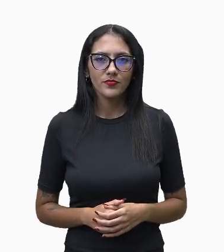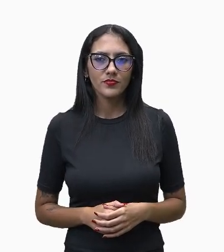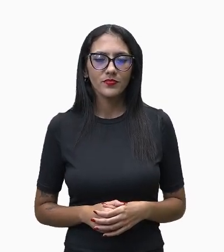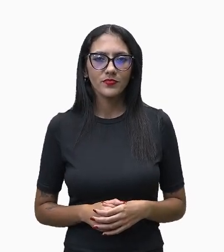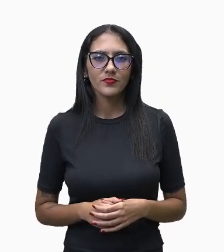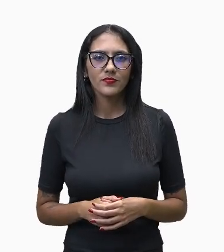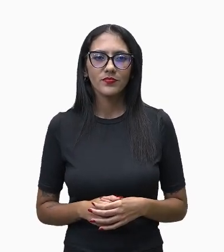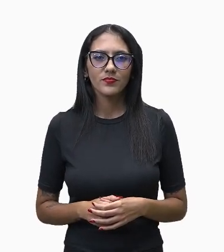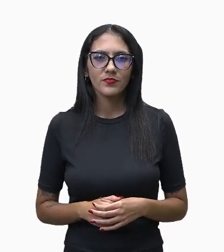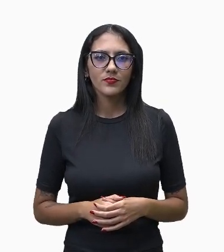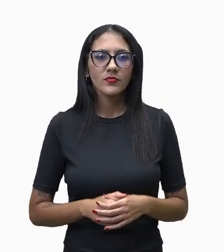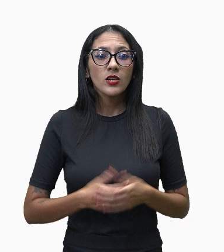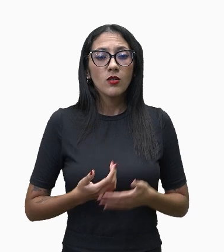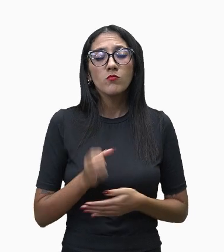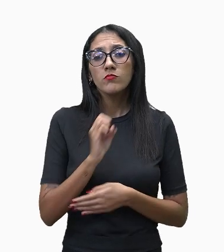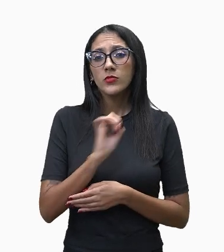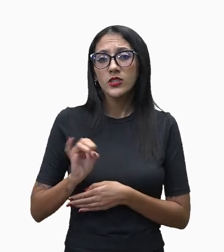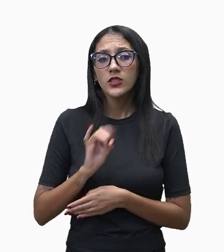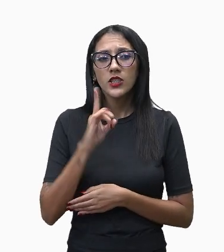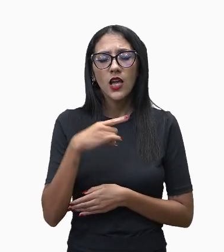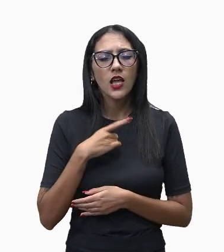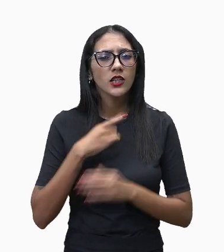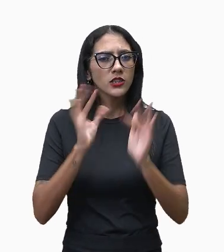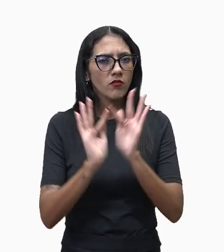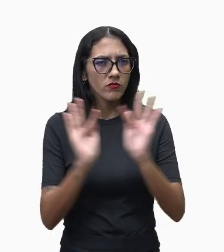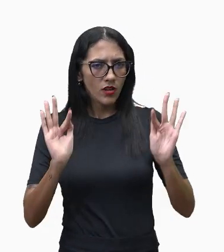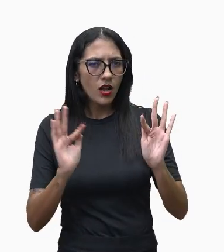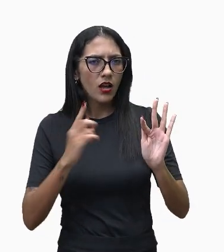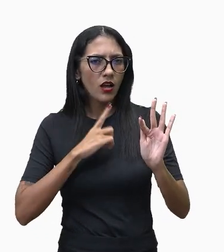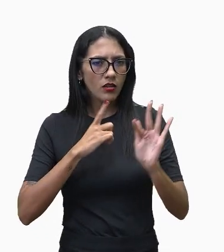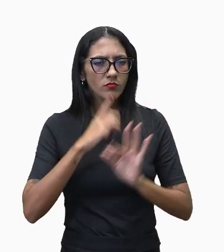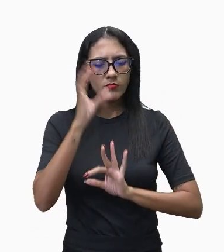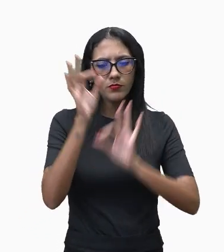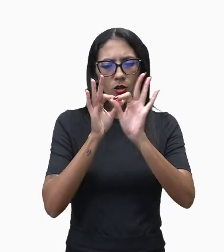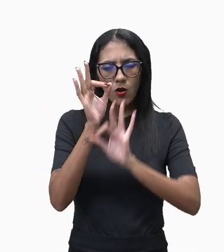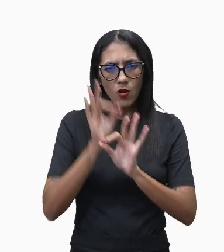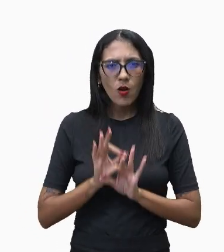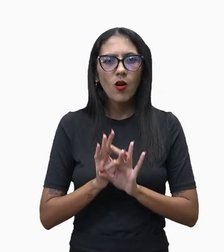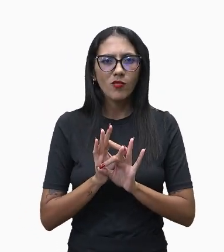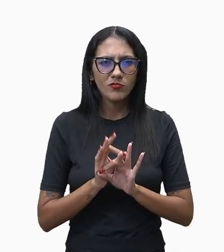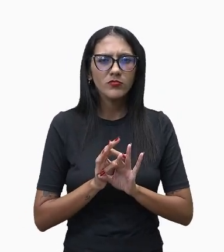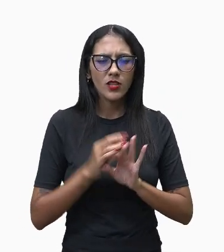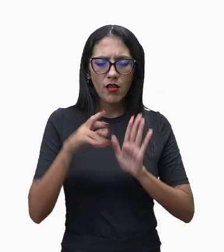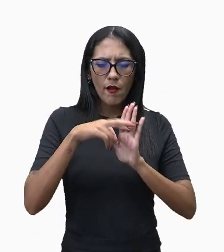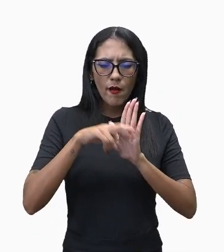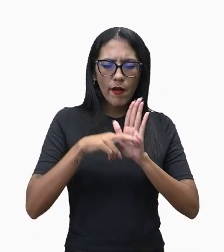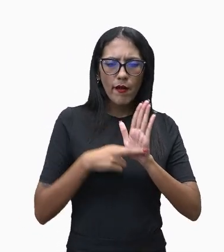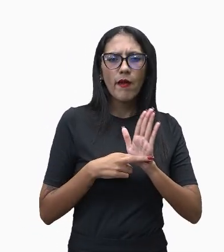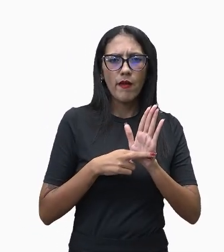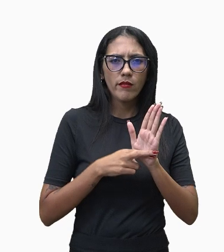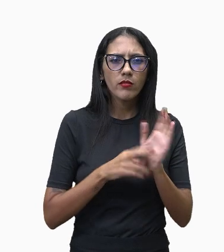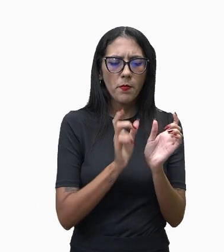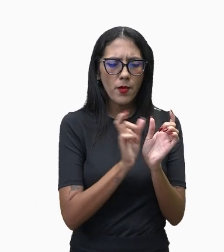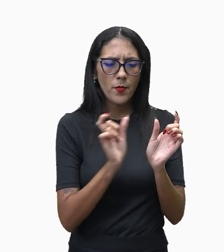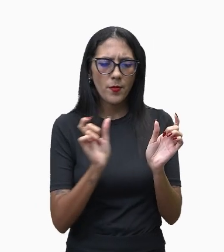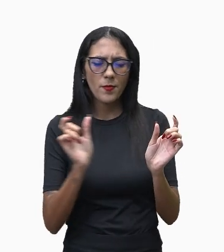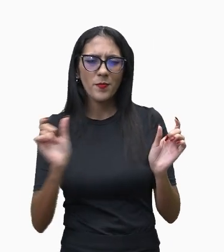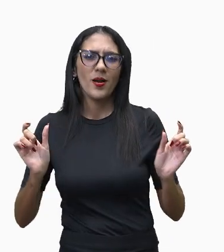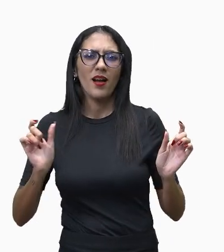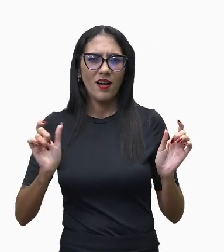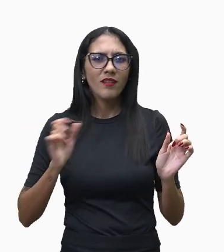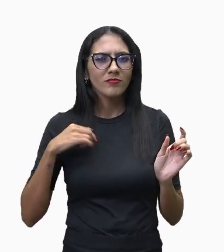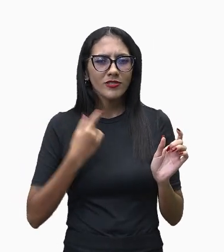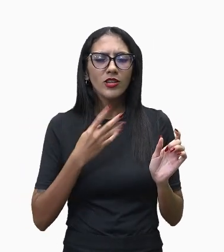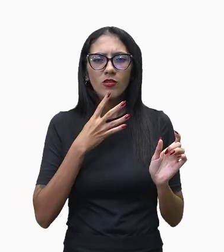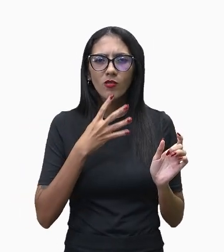se esse verso tivesse sido escrito na ordem direta, na ordem normal, na ordem comum da